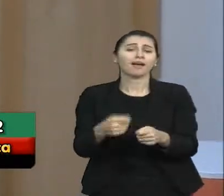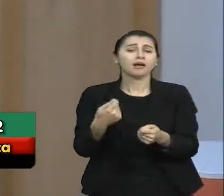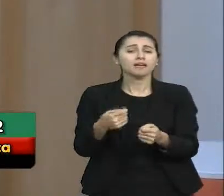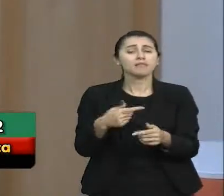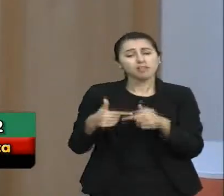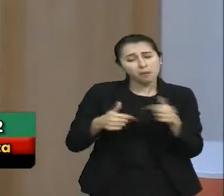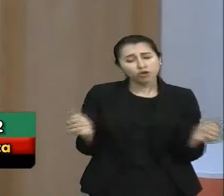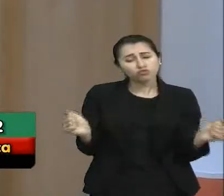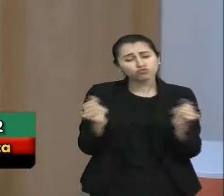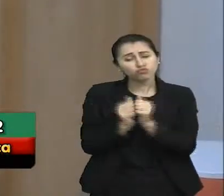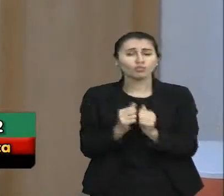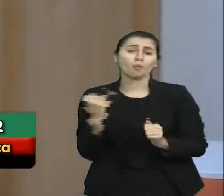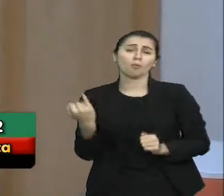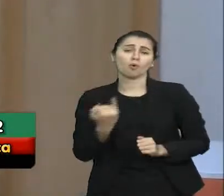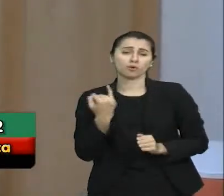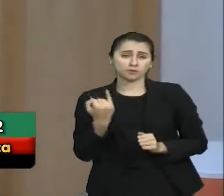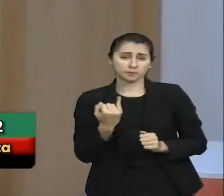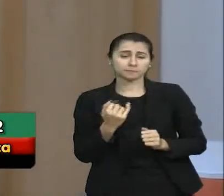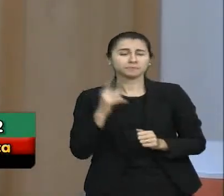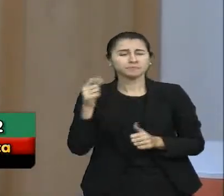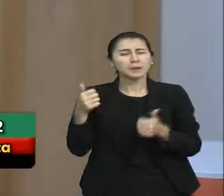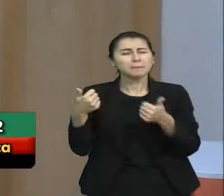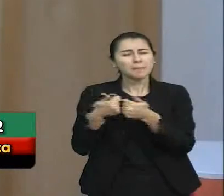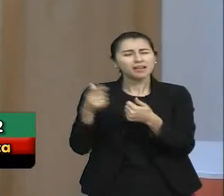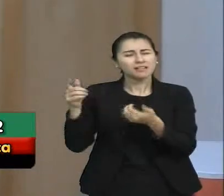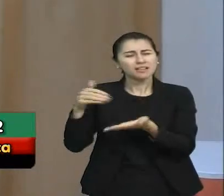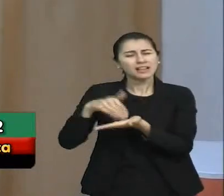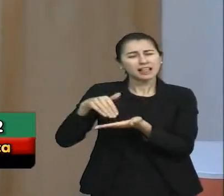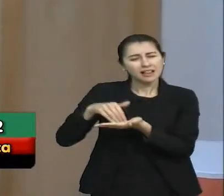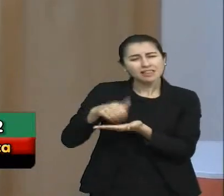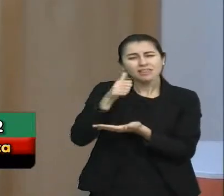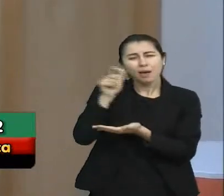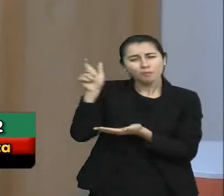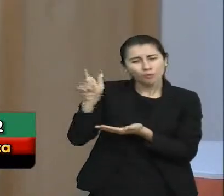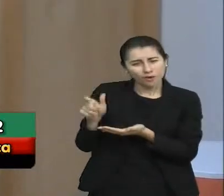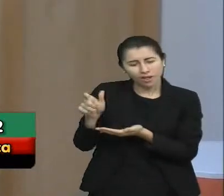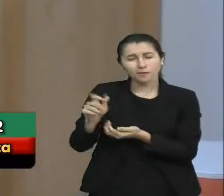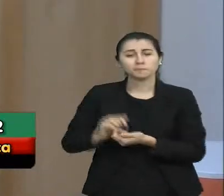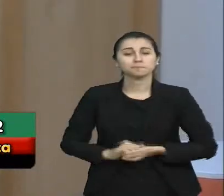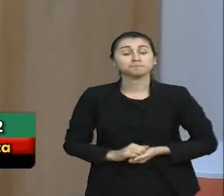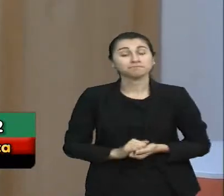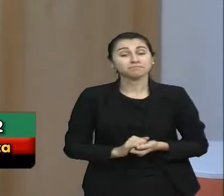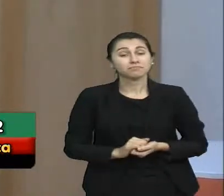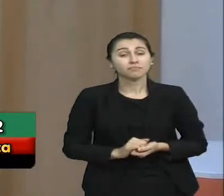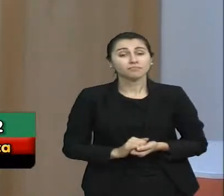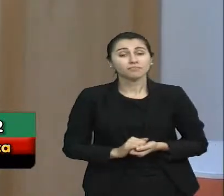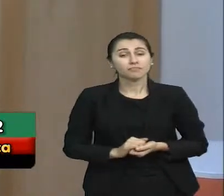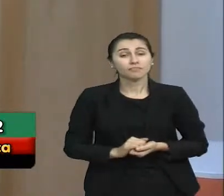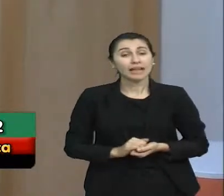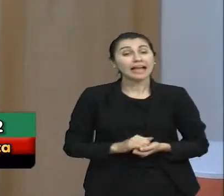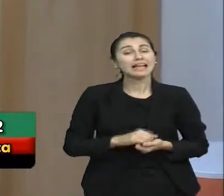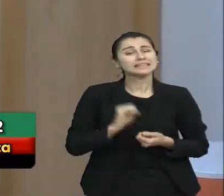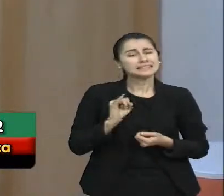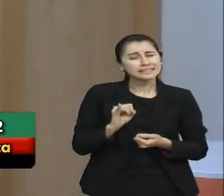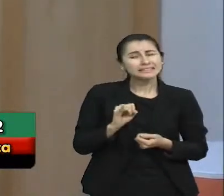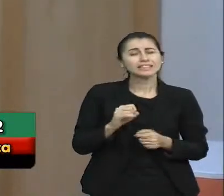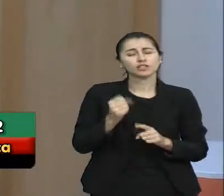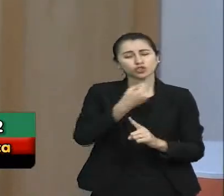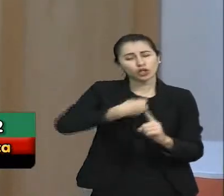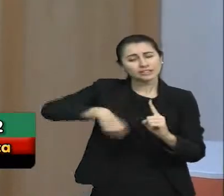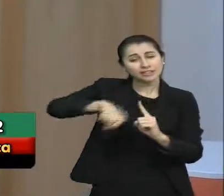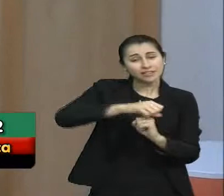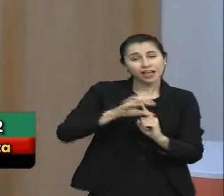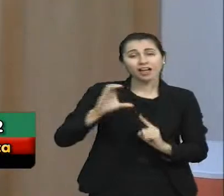da Mulher, né, e na Salim Bechara. Então, seria muito bom que a sociedade civil começasse aí,